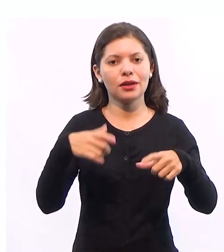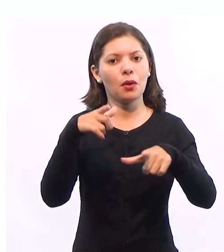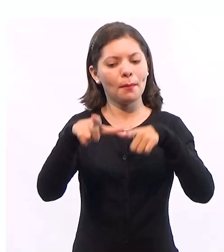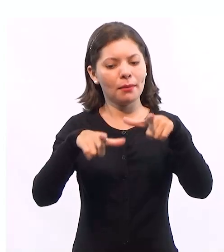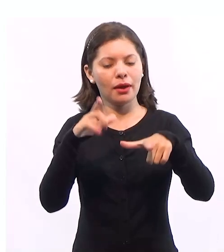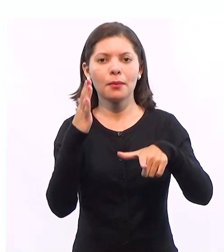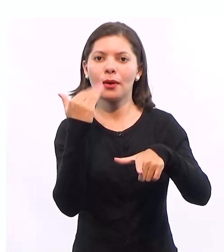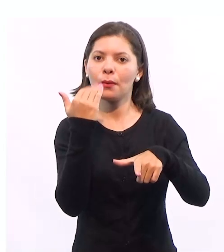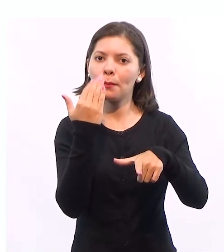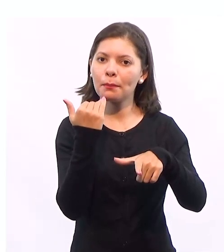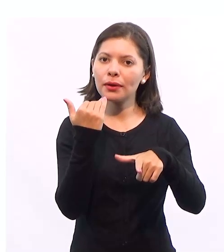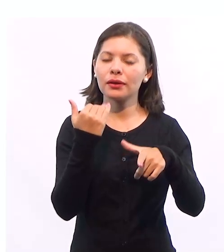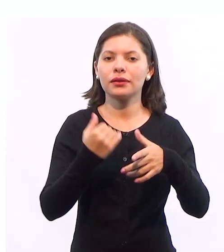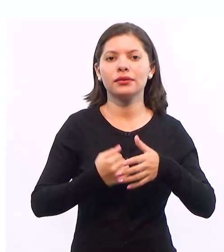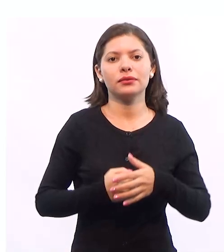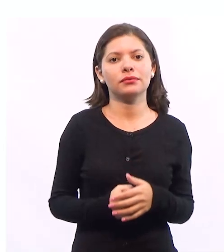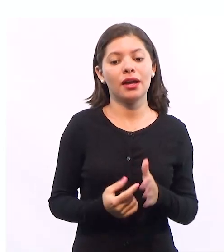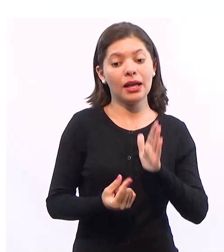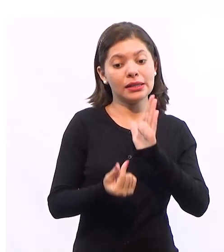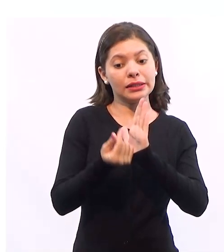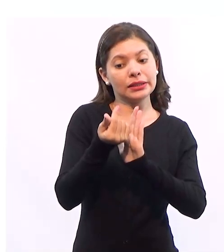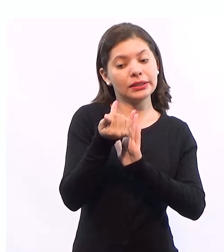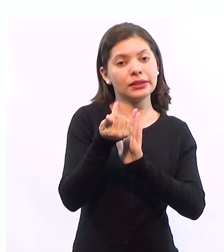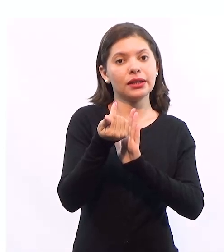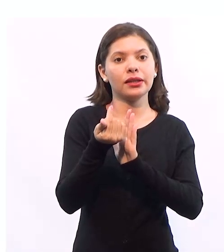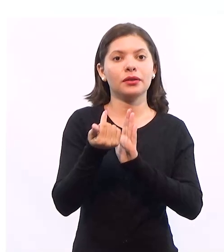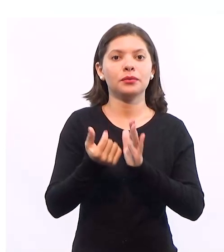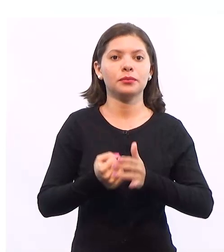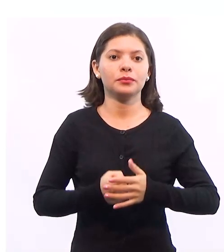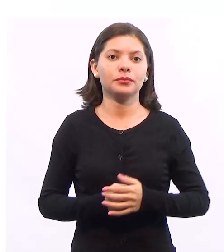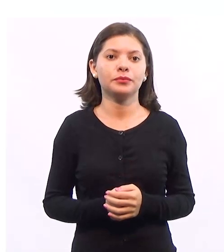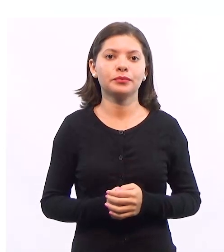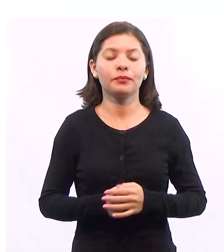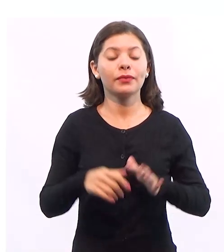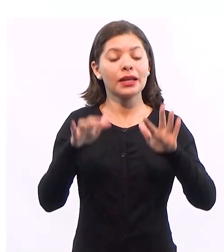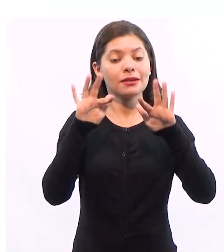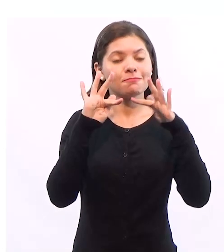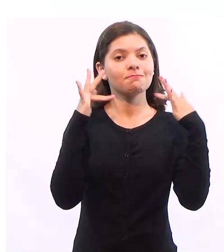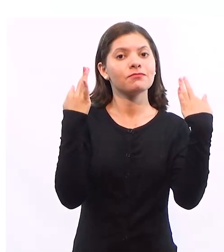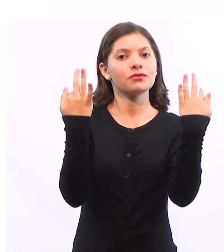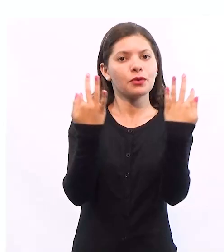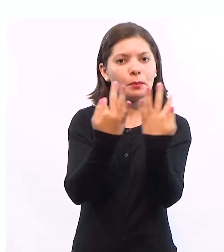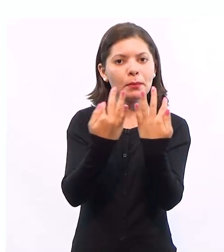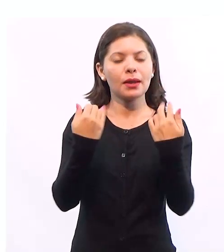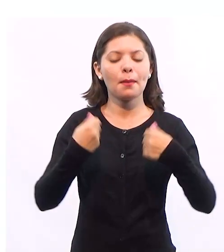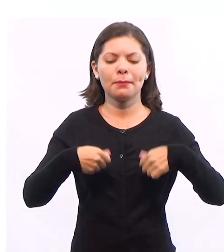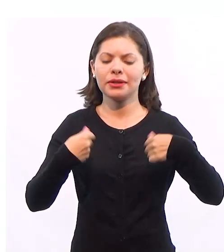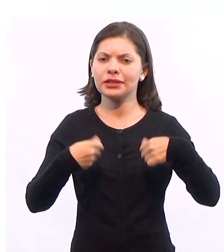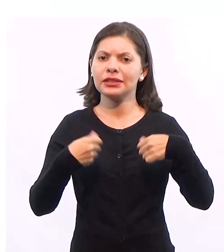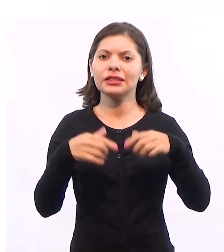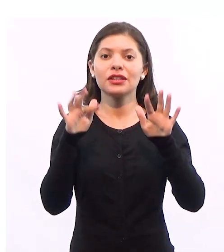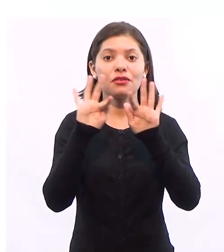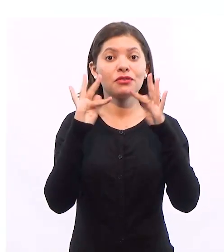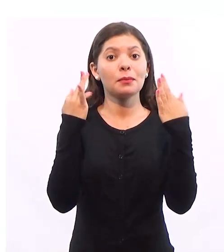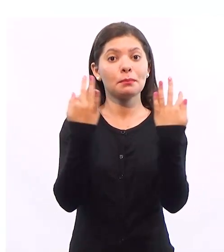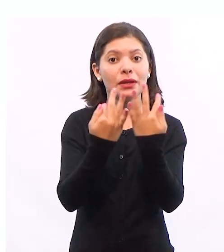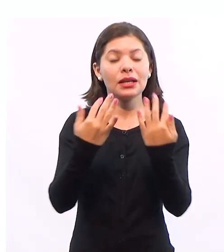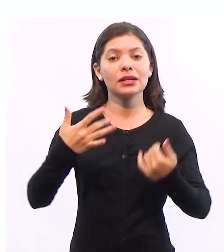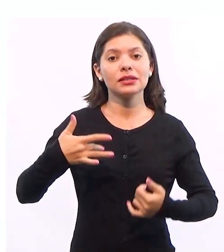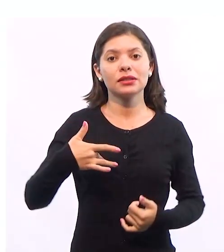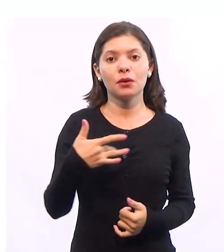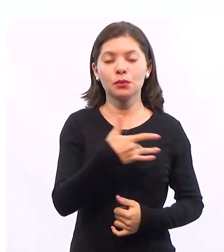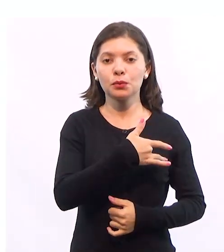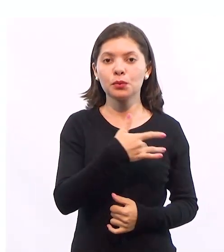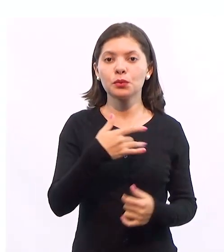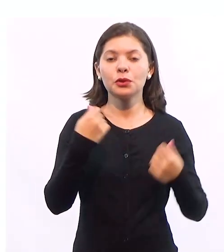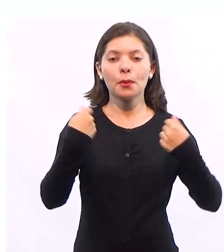de recursos, tá? Moralidade, tá? De família, você precisa ter família, você precisa ter saúde, né? E